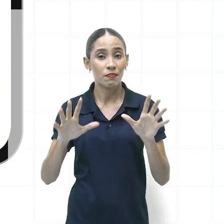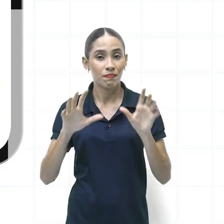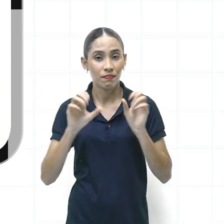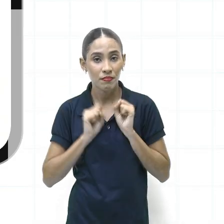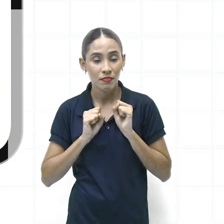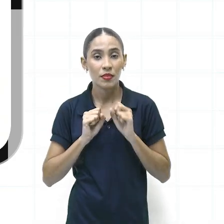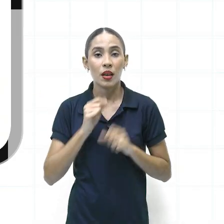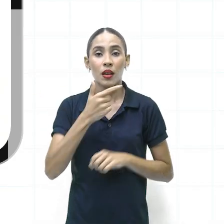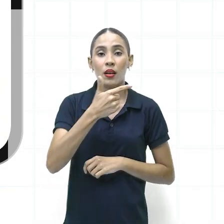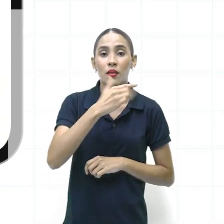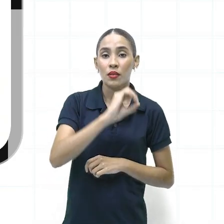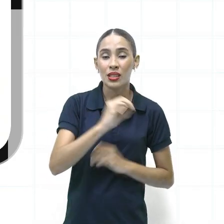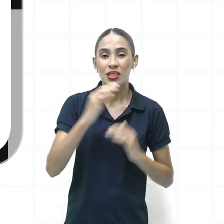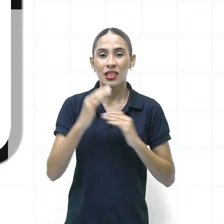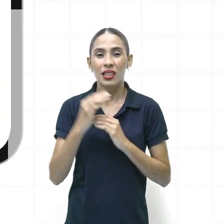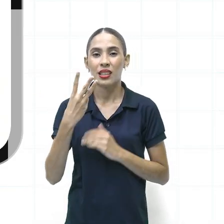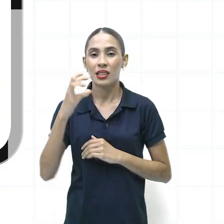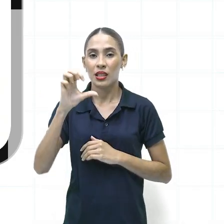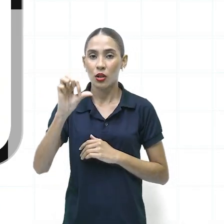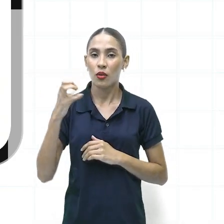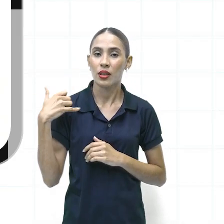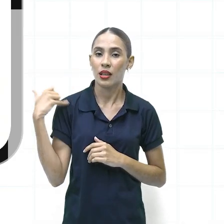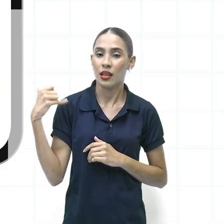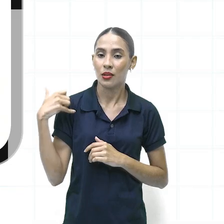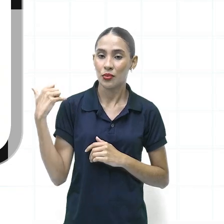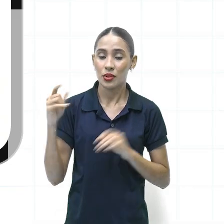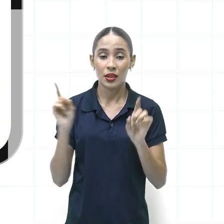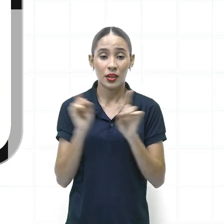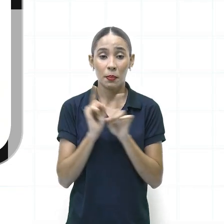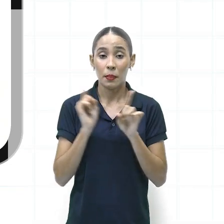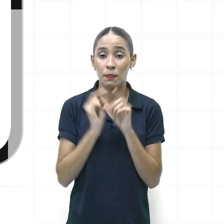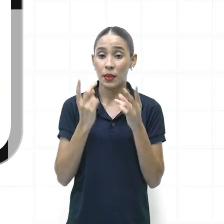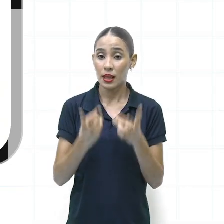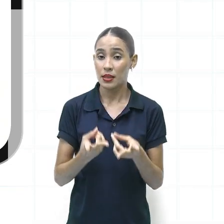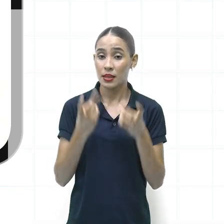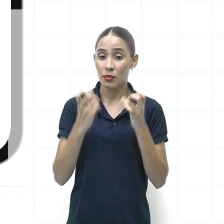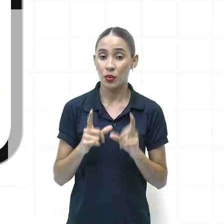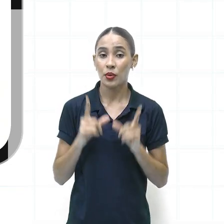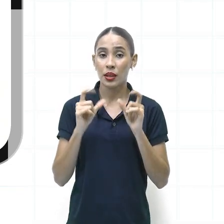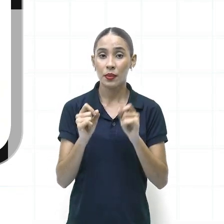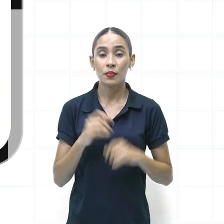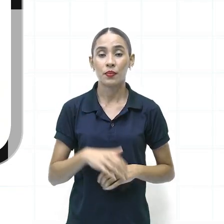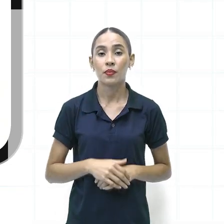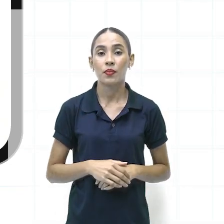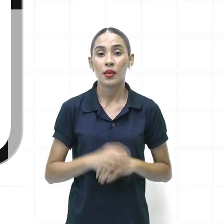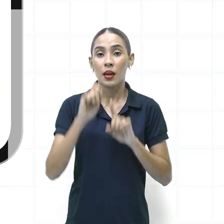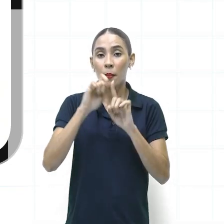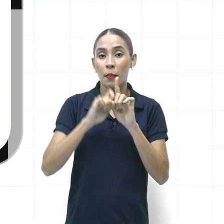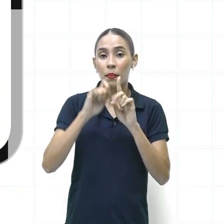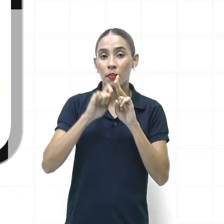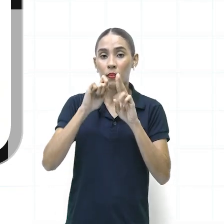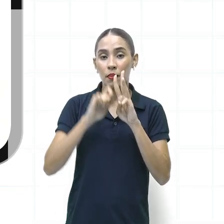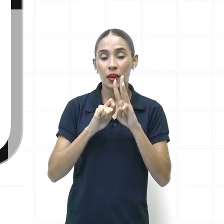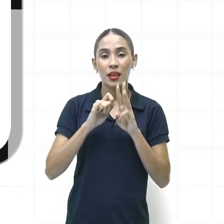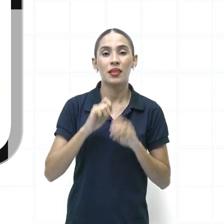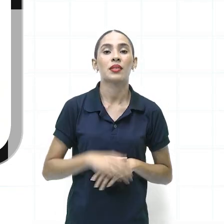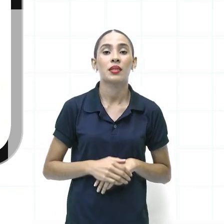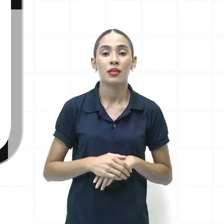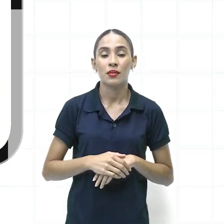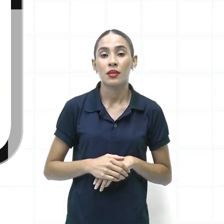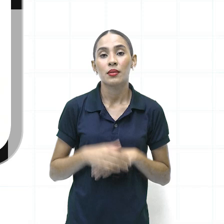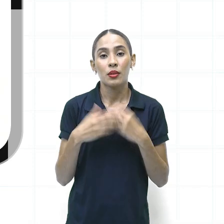está entre 20 e 39 anos. Ele observa aqui também por mês, né? Em janeiro, 18 casos